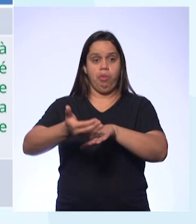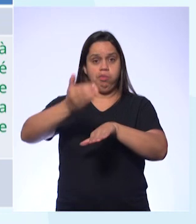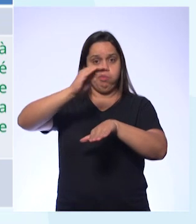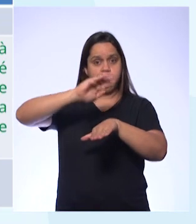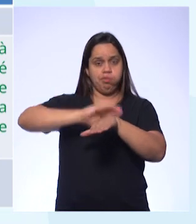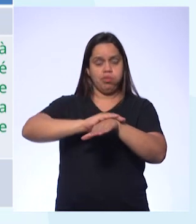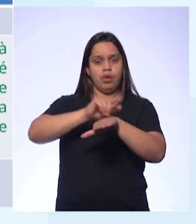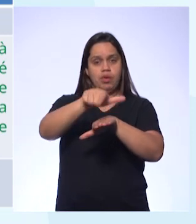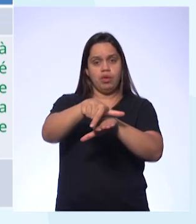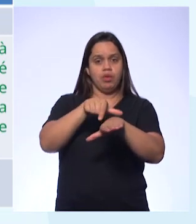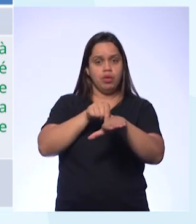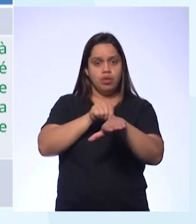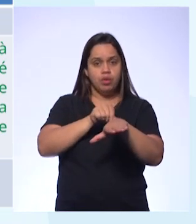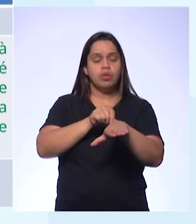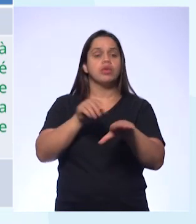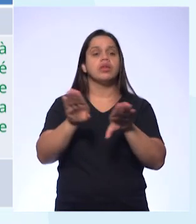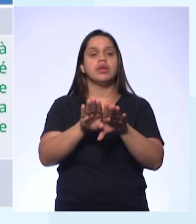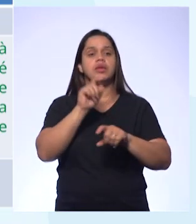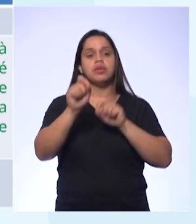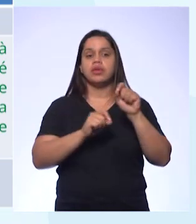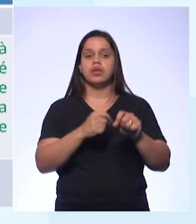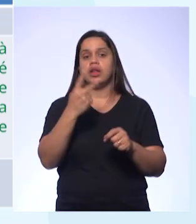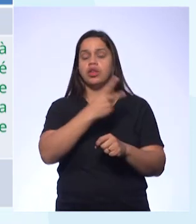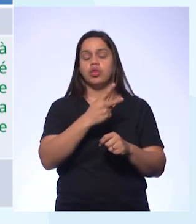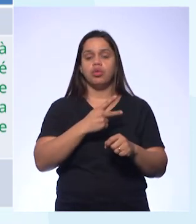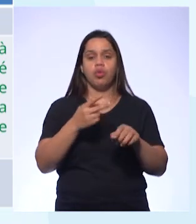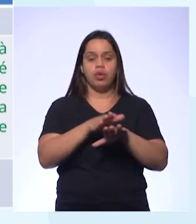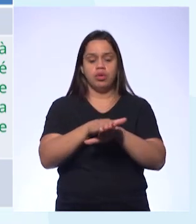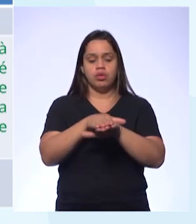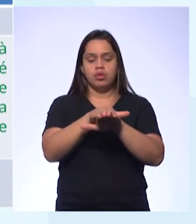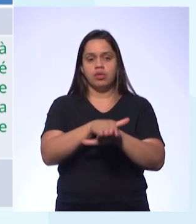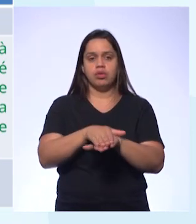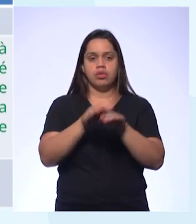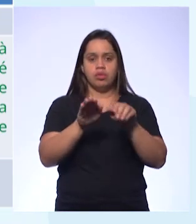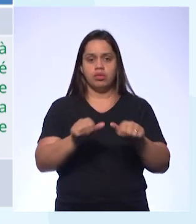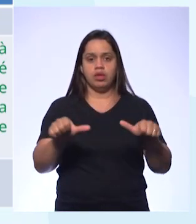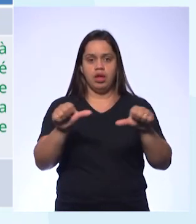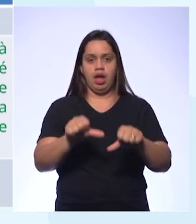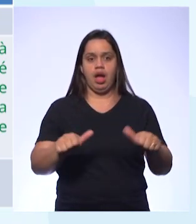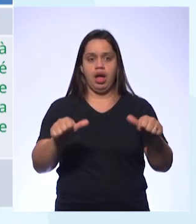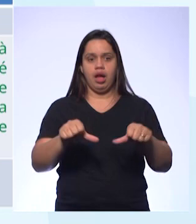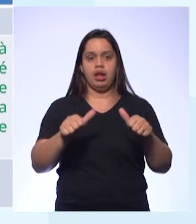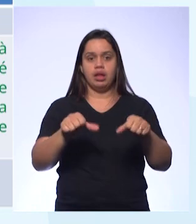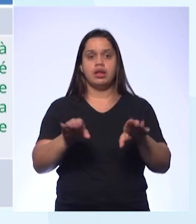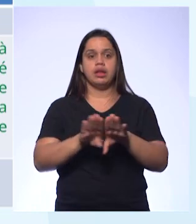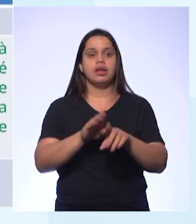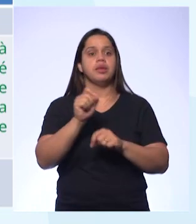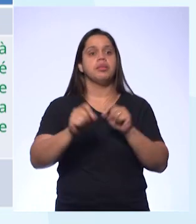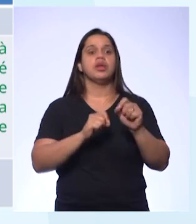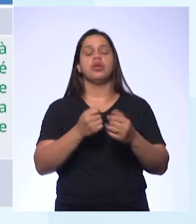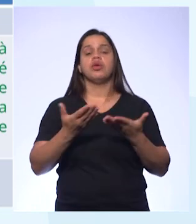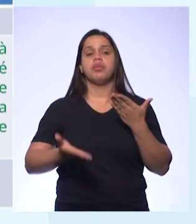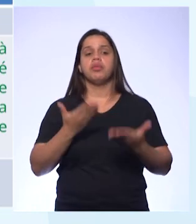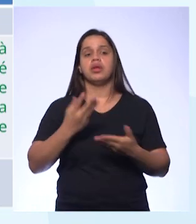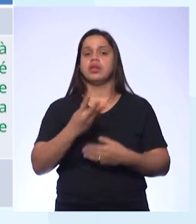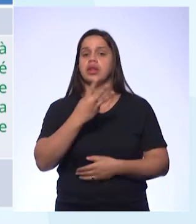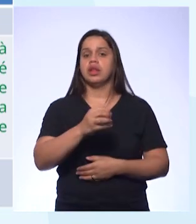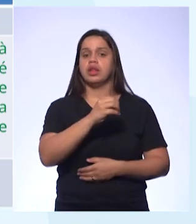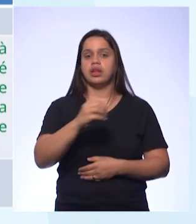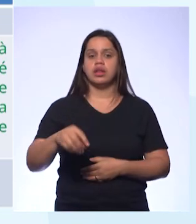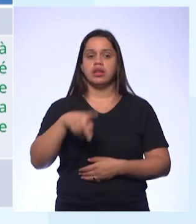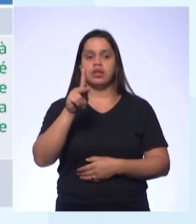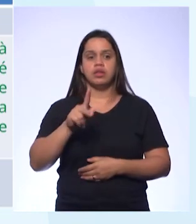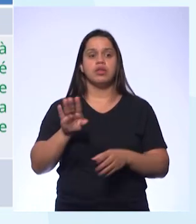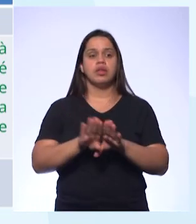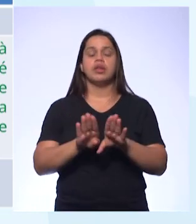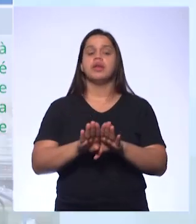carapaça, um formato de lágrima e tem dois grandes pares de nadadeiras. Peso médio, 300 quilogramas, aí tamanho 115.